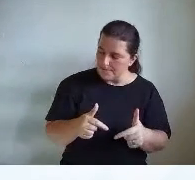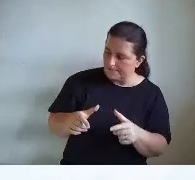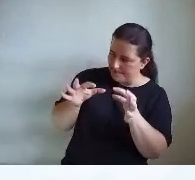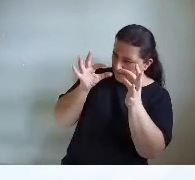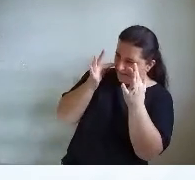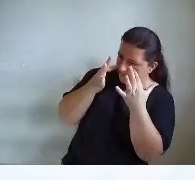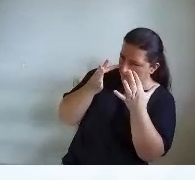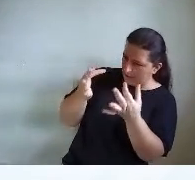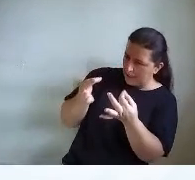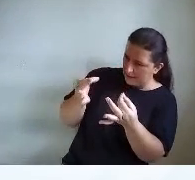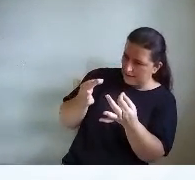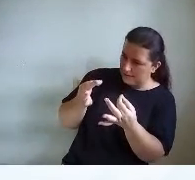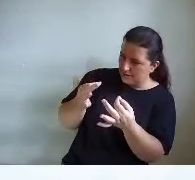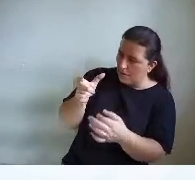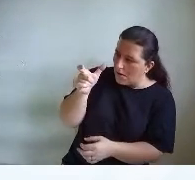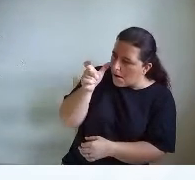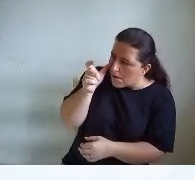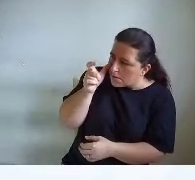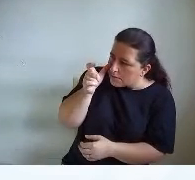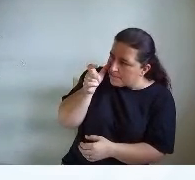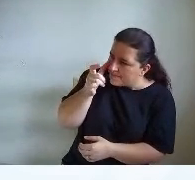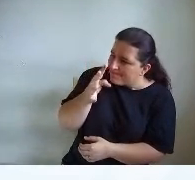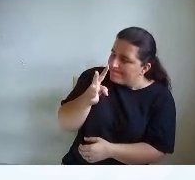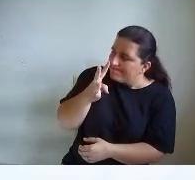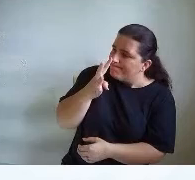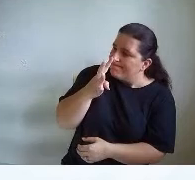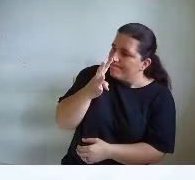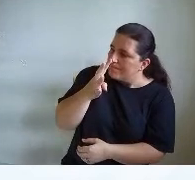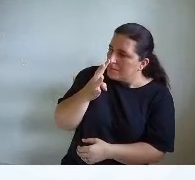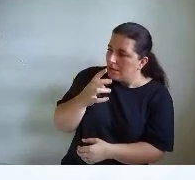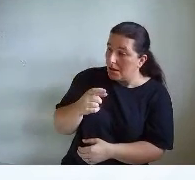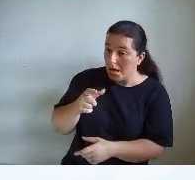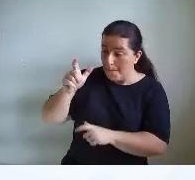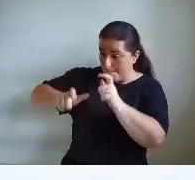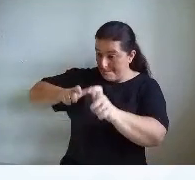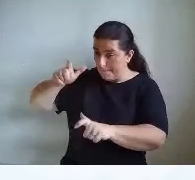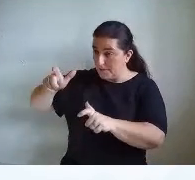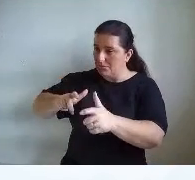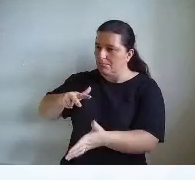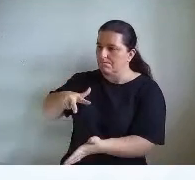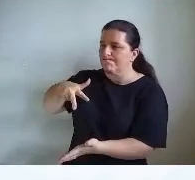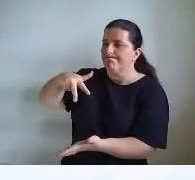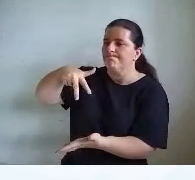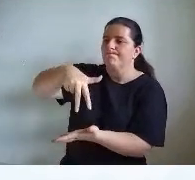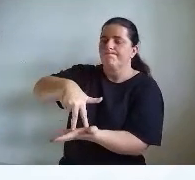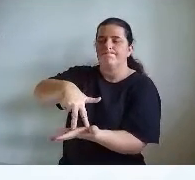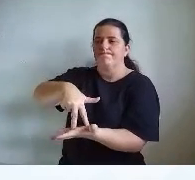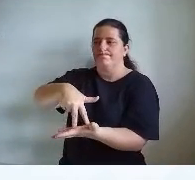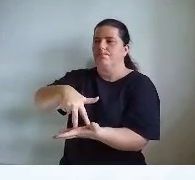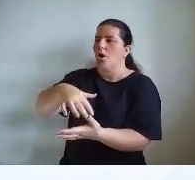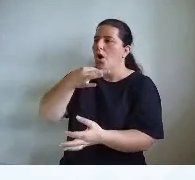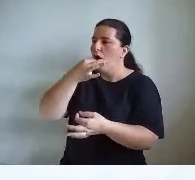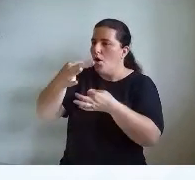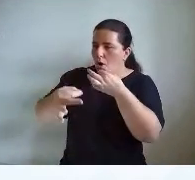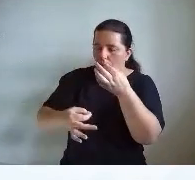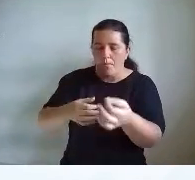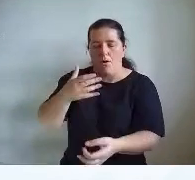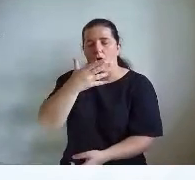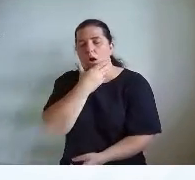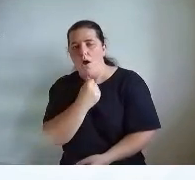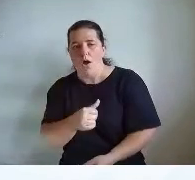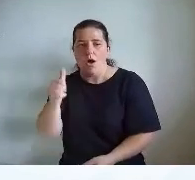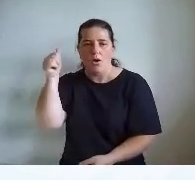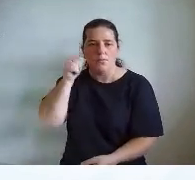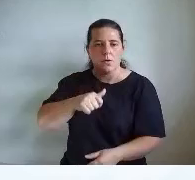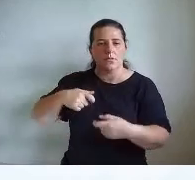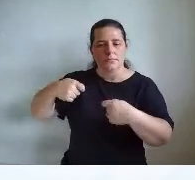importante. Quanto mais pessoas, né, pessoas que têm expressão como você, né, homens e mulheres, não